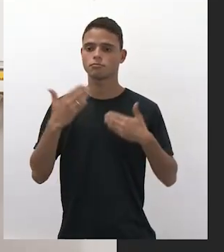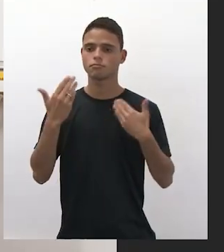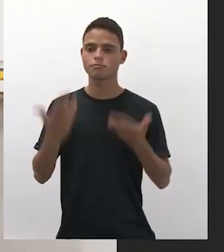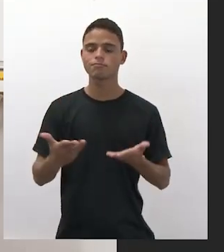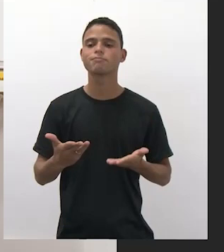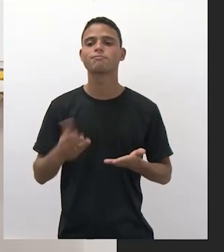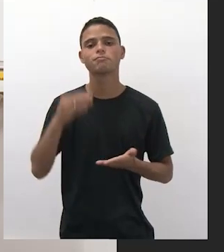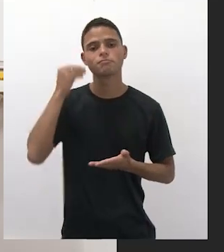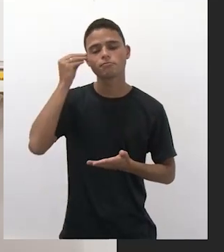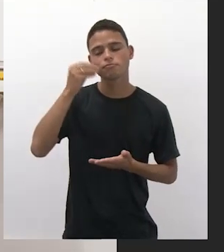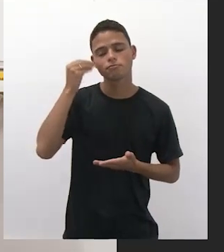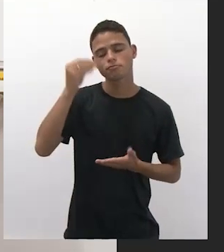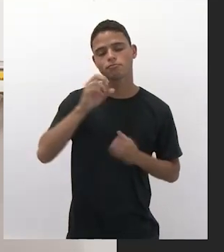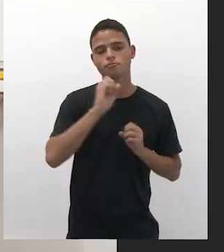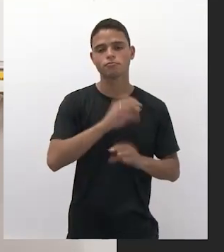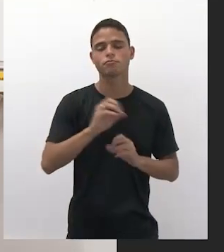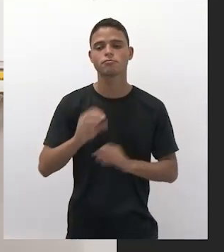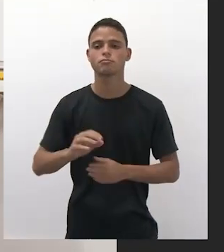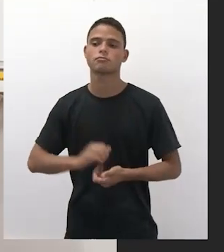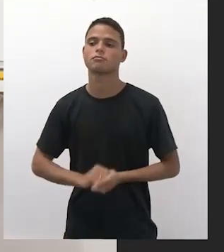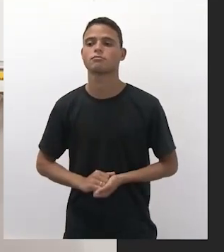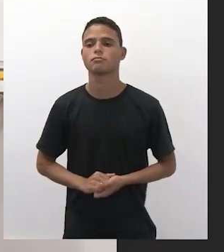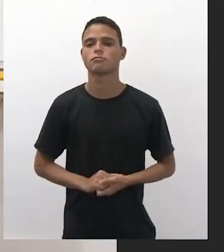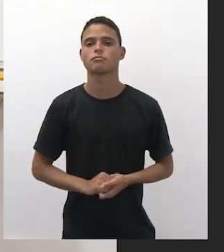da mediação.